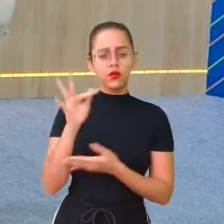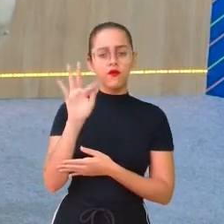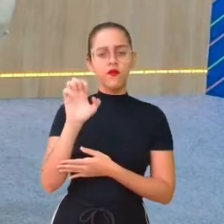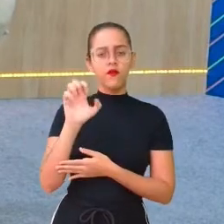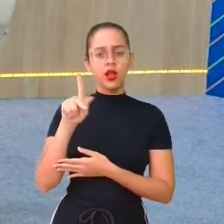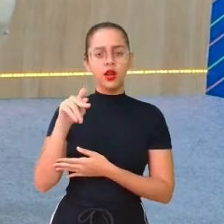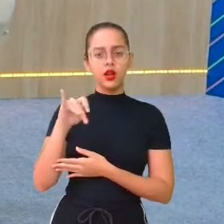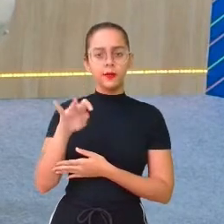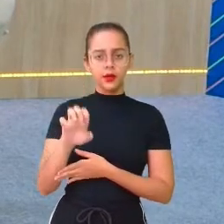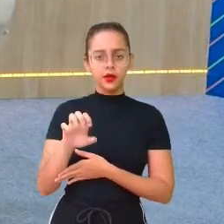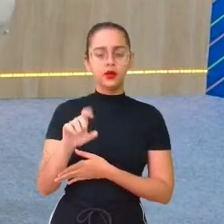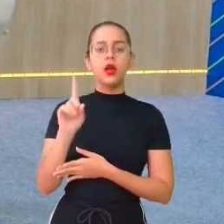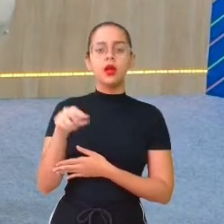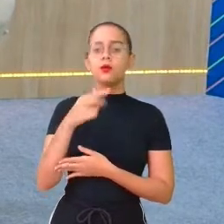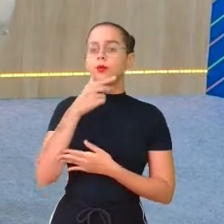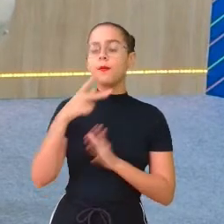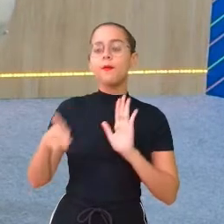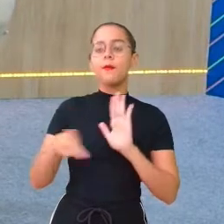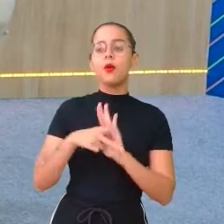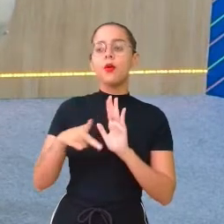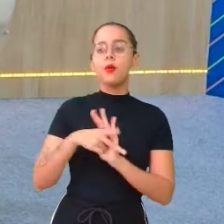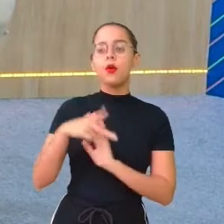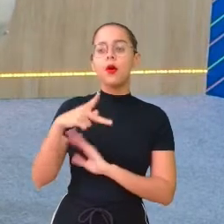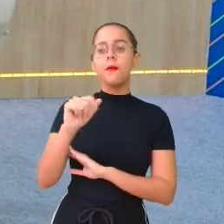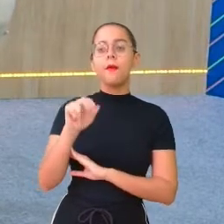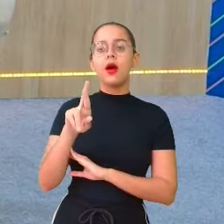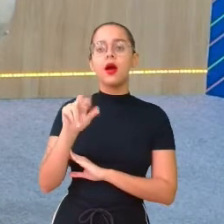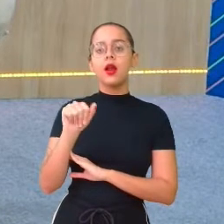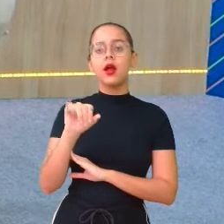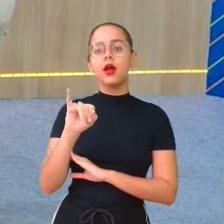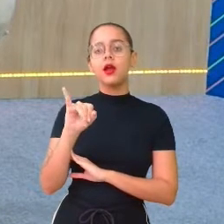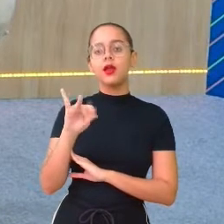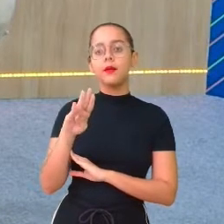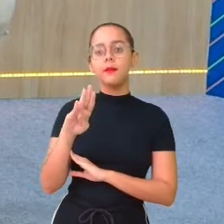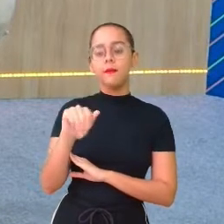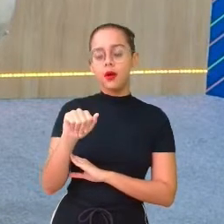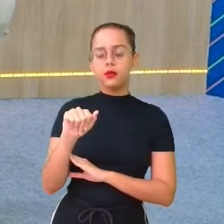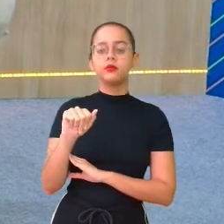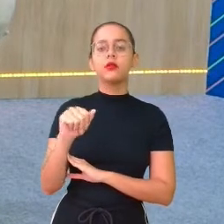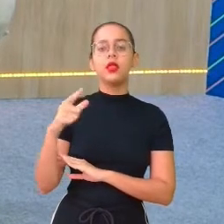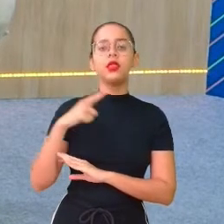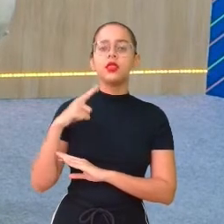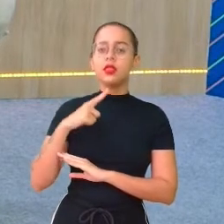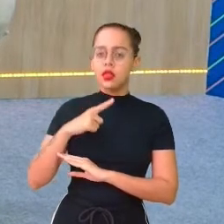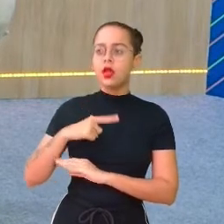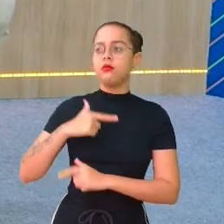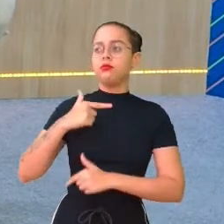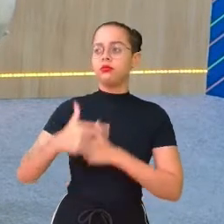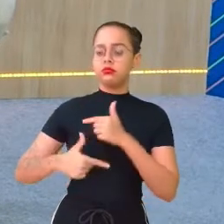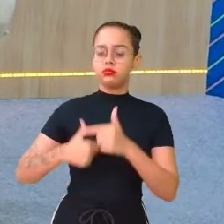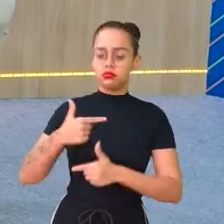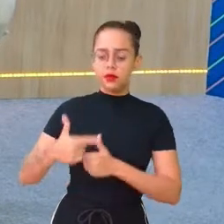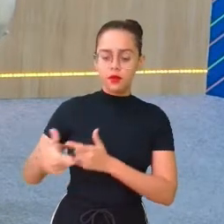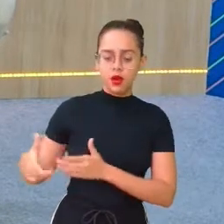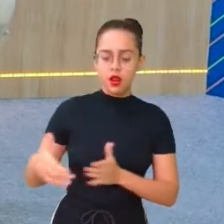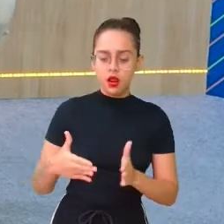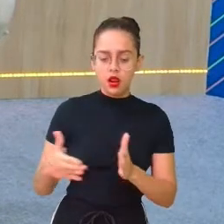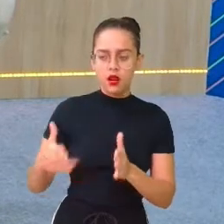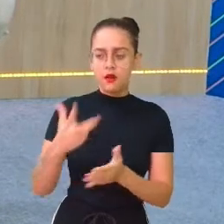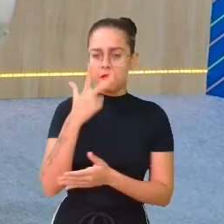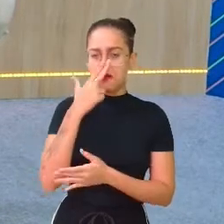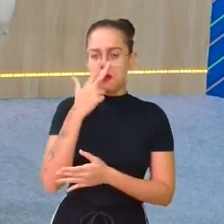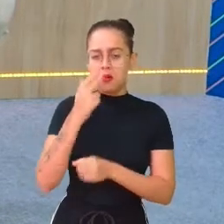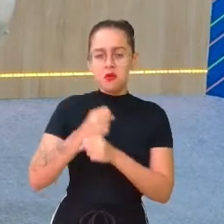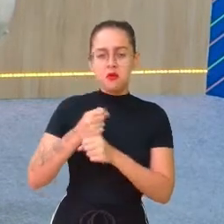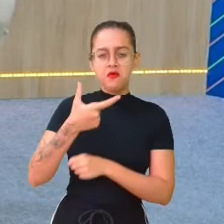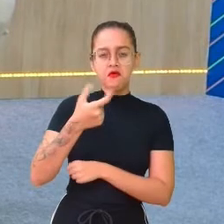Felipe é um paraibano de Umbuzeiro e ele tem uma carreira já, né? Já tem uns 20 anos, né, Felipe,